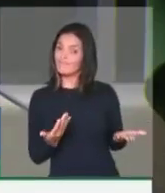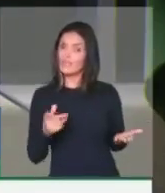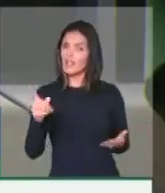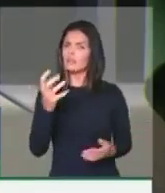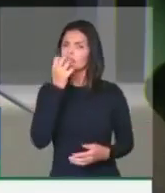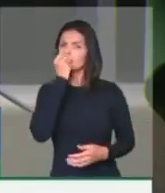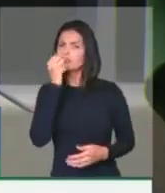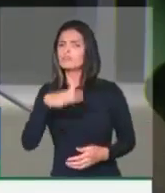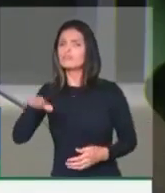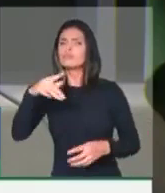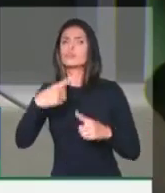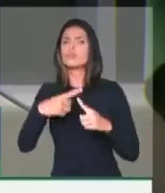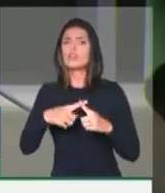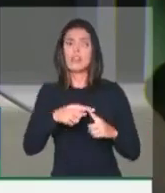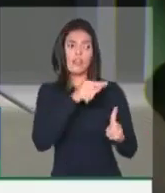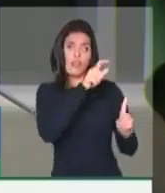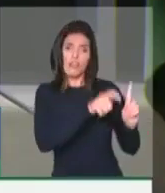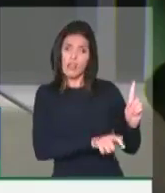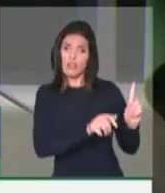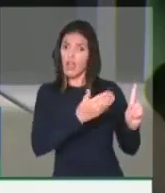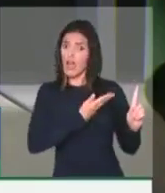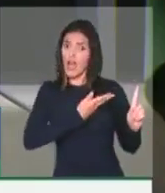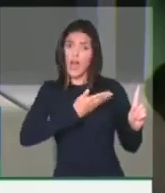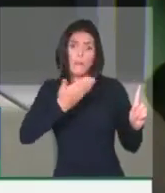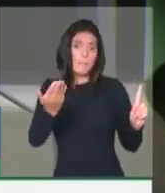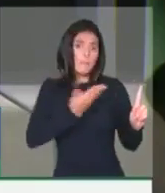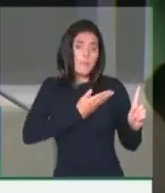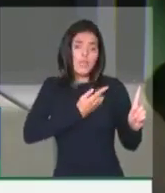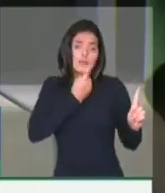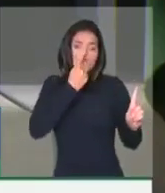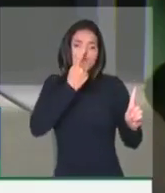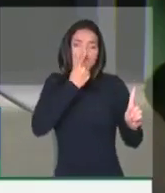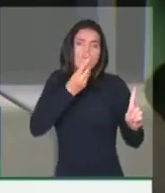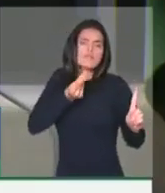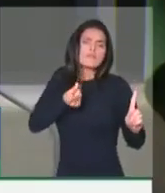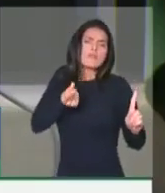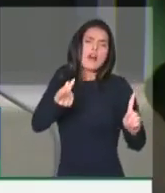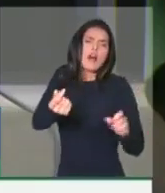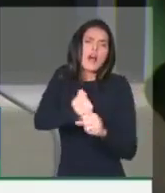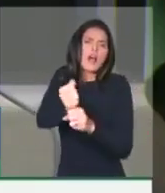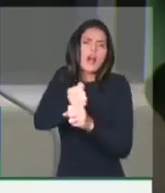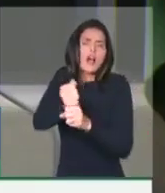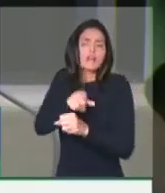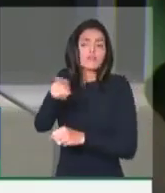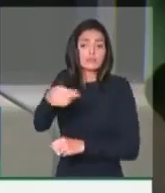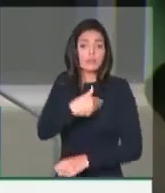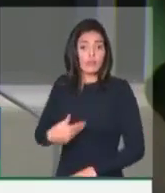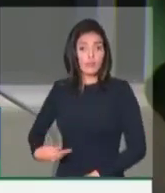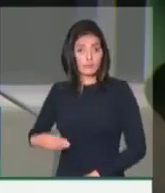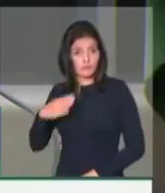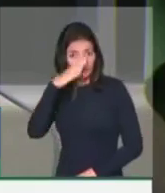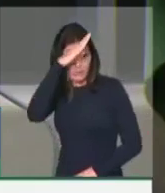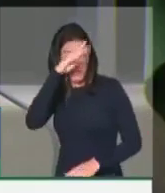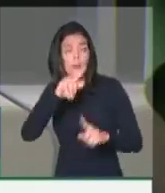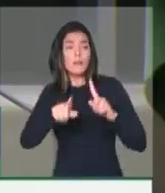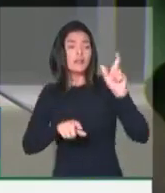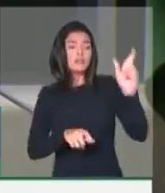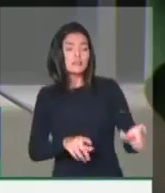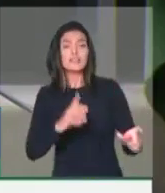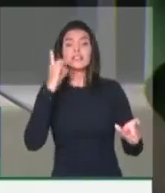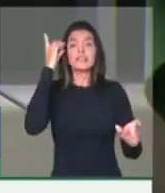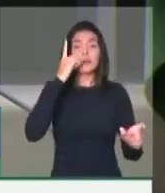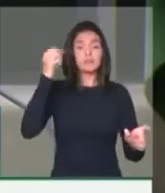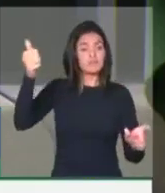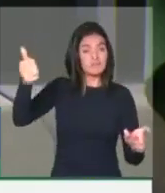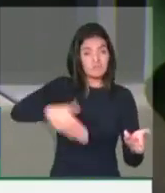um amigo de longa data do governo Bolsonaro. Mas já que o deputado de quinta categoria falou do